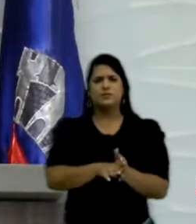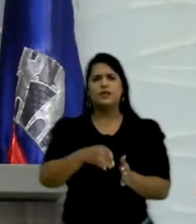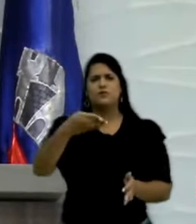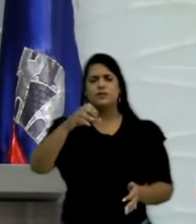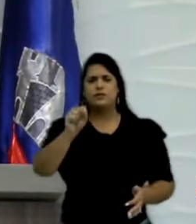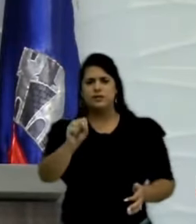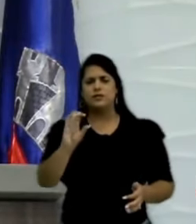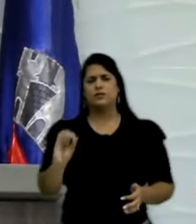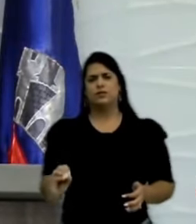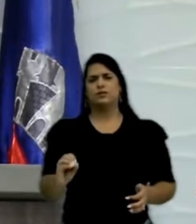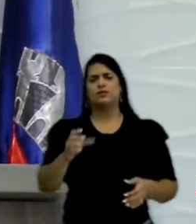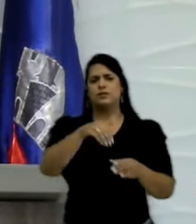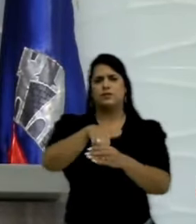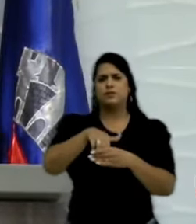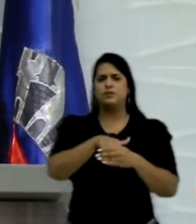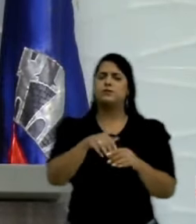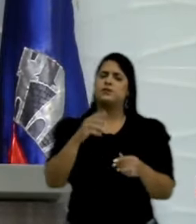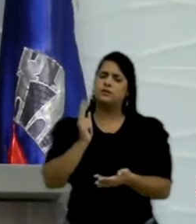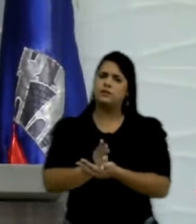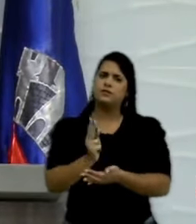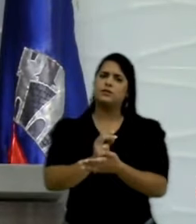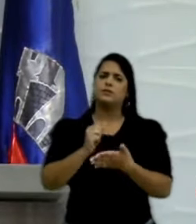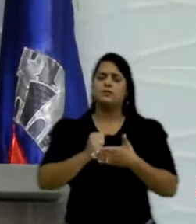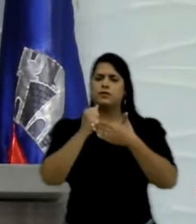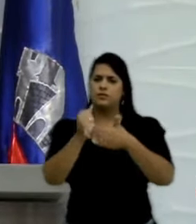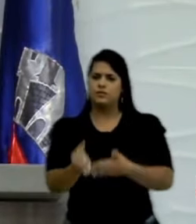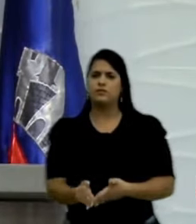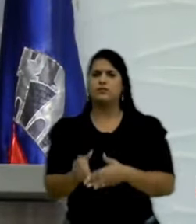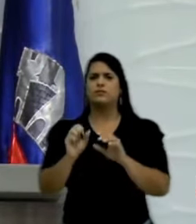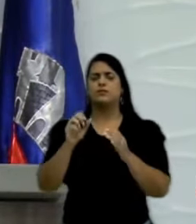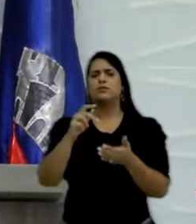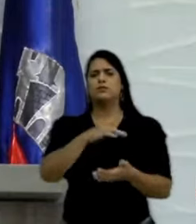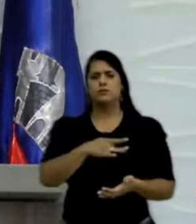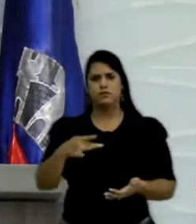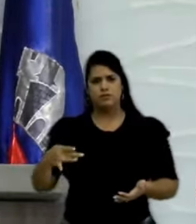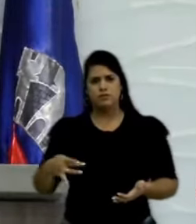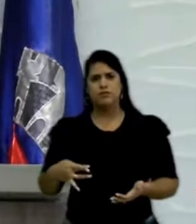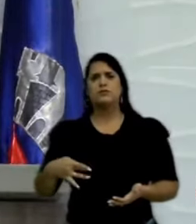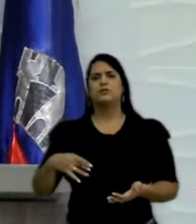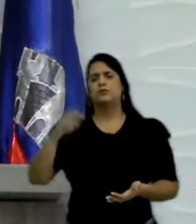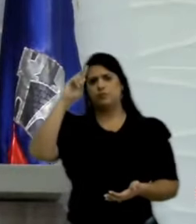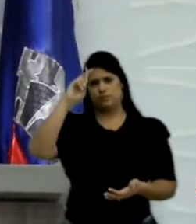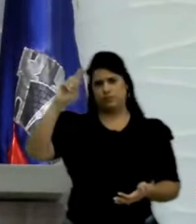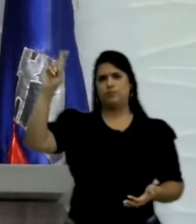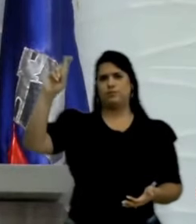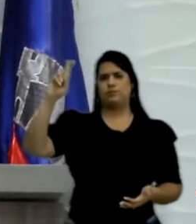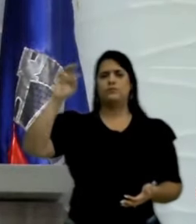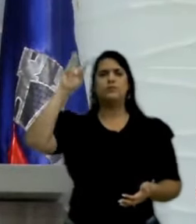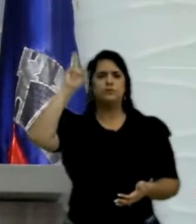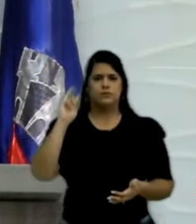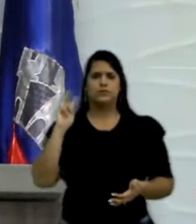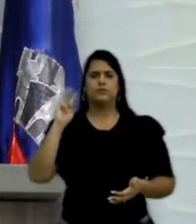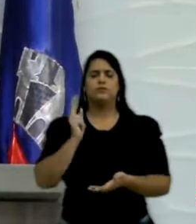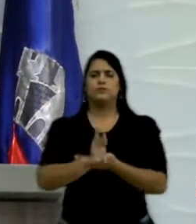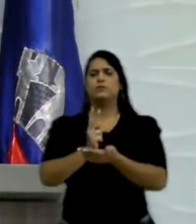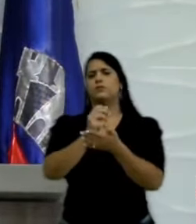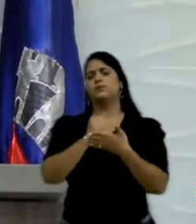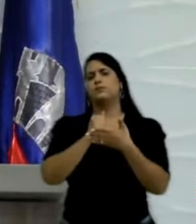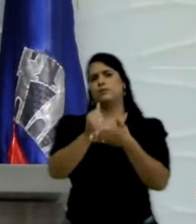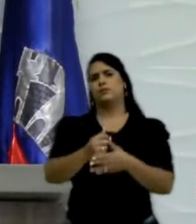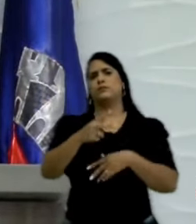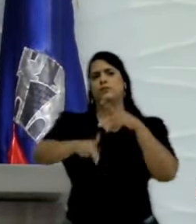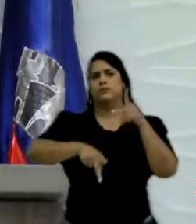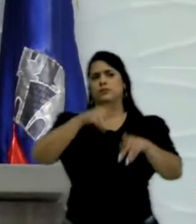sempre dando uma assistência na saúde, com o meu grande líder, que é o Dr. Walsh, que sempre ajuda a população de São Bento. Fui mais 4